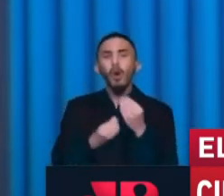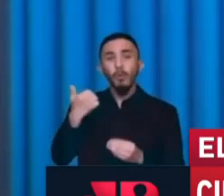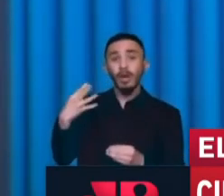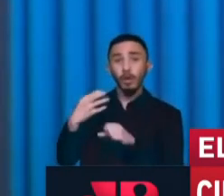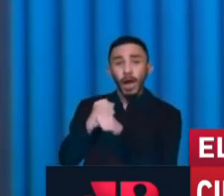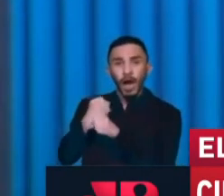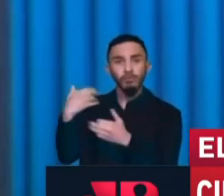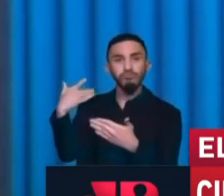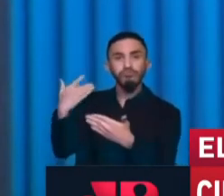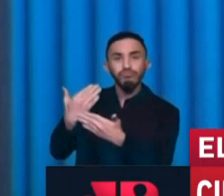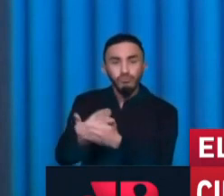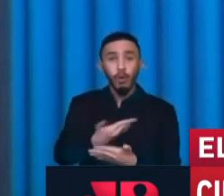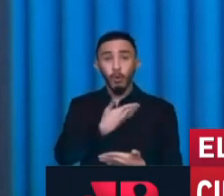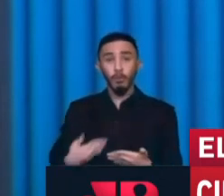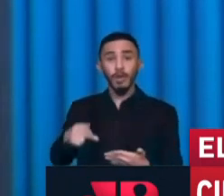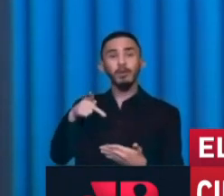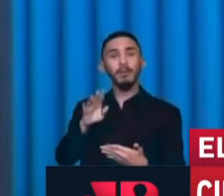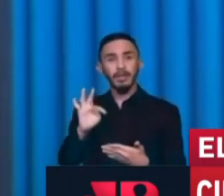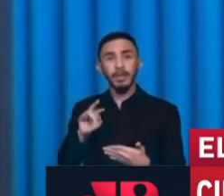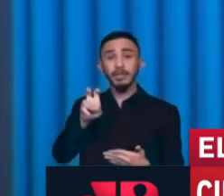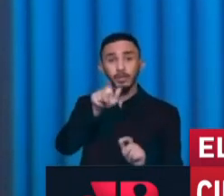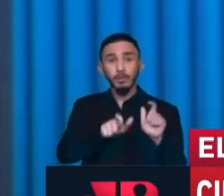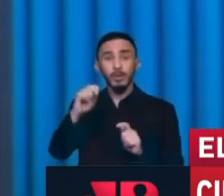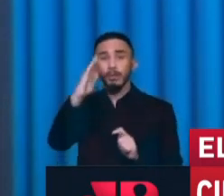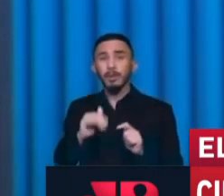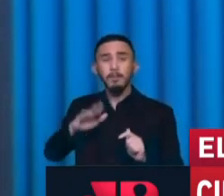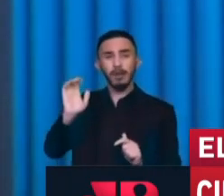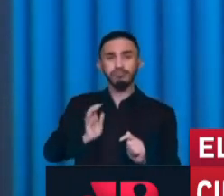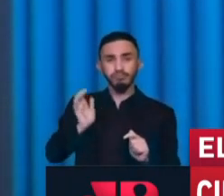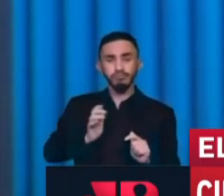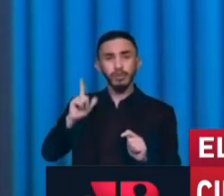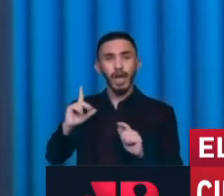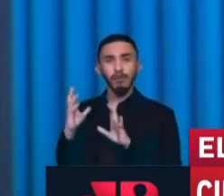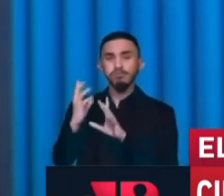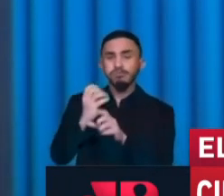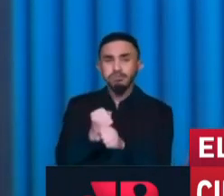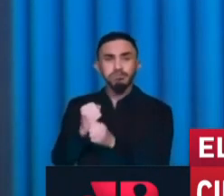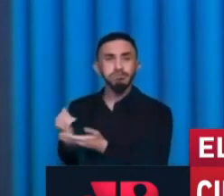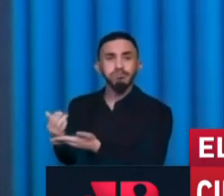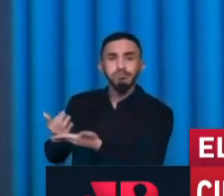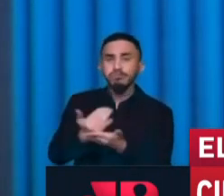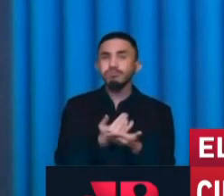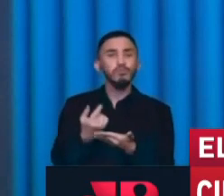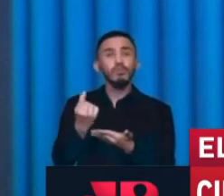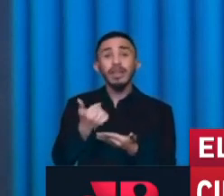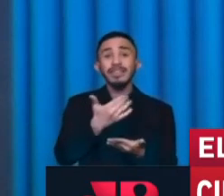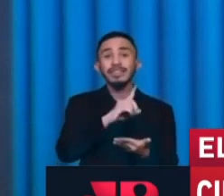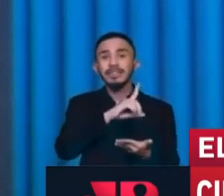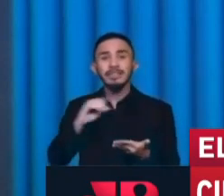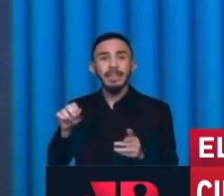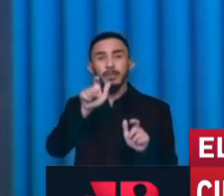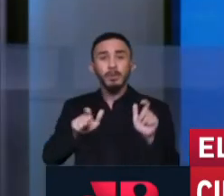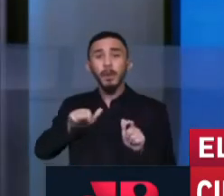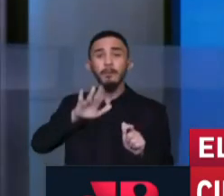de governo do PT, os 5 brasileiros mais ricos acumulassem, como acumulam hoje ainda, o que possuem os 100 milhões de brasileiros